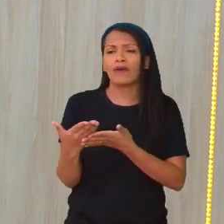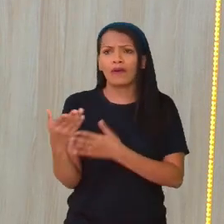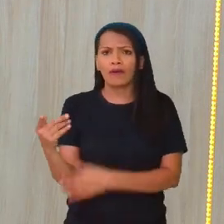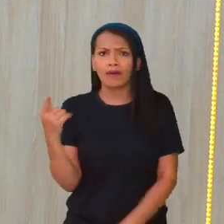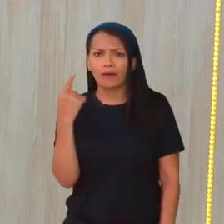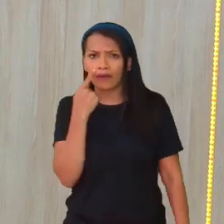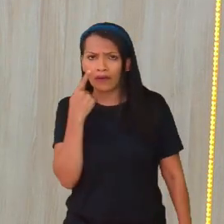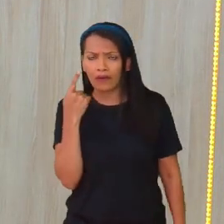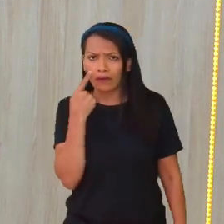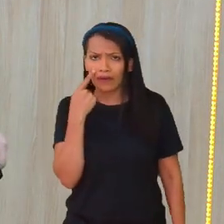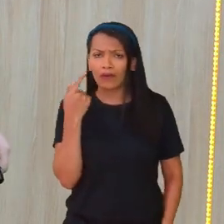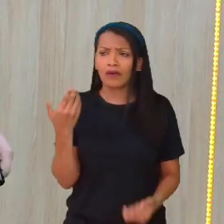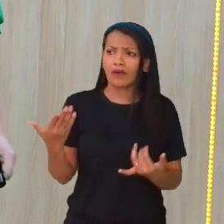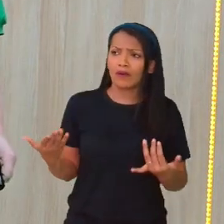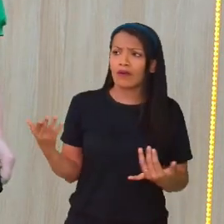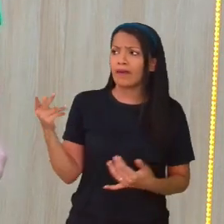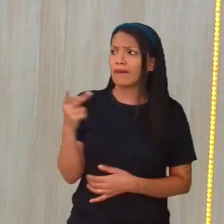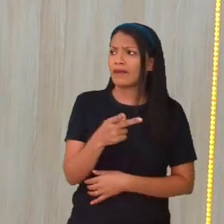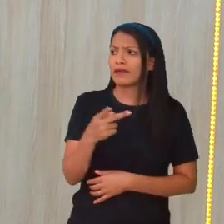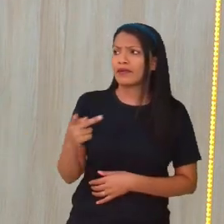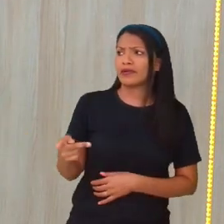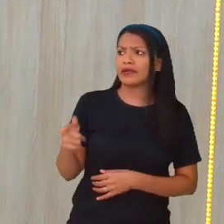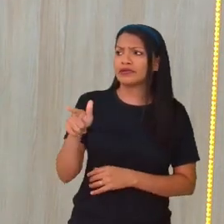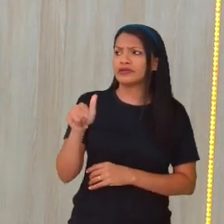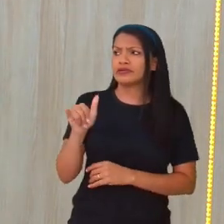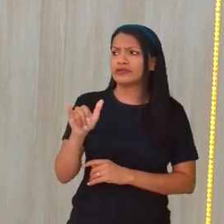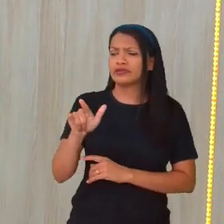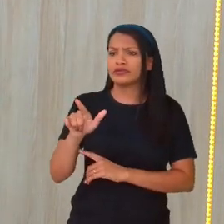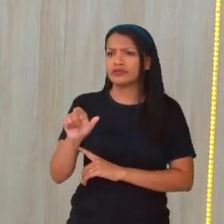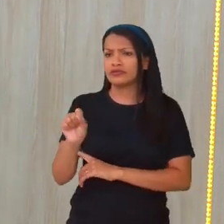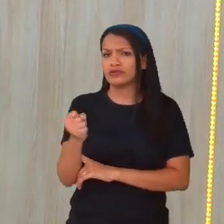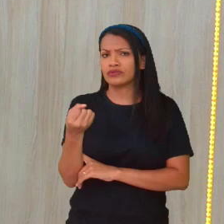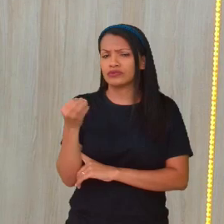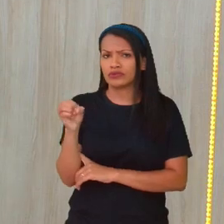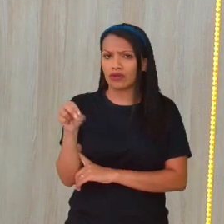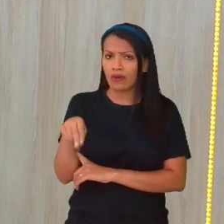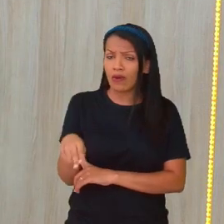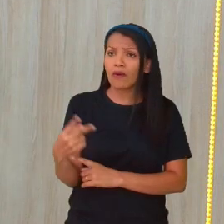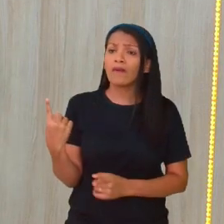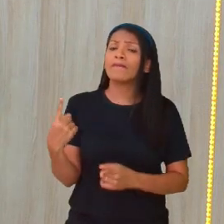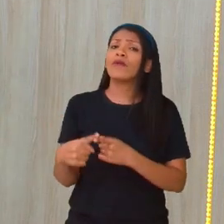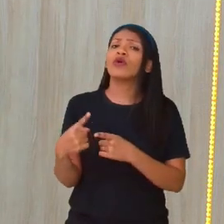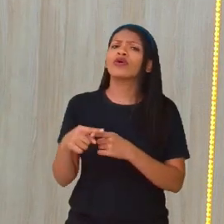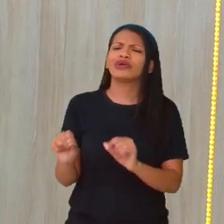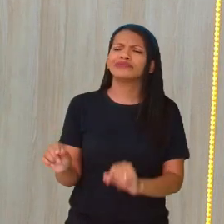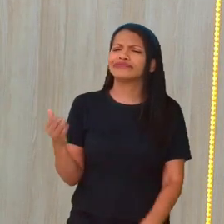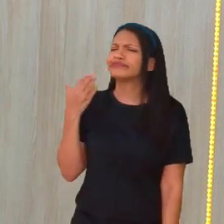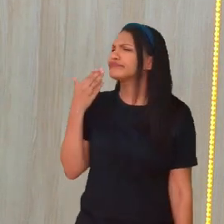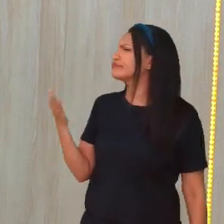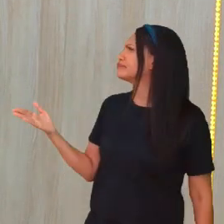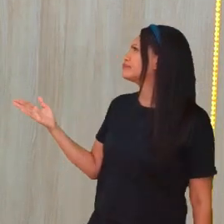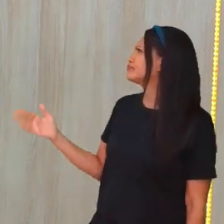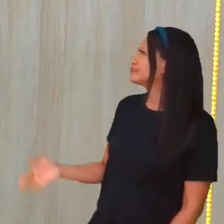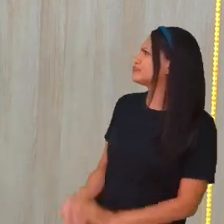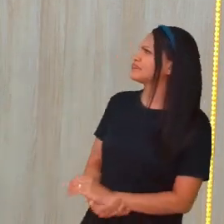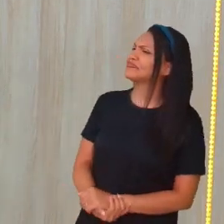vou falar com o Gilson. Por quê? Porque tá aqui, ó, IBGE.